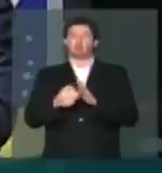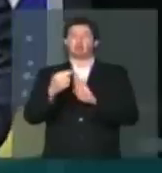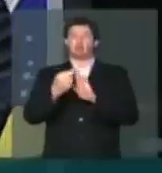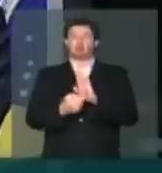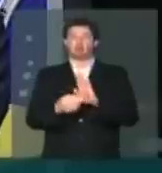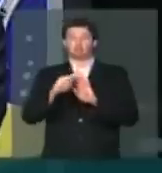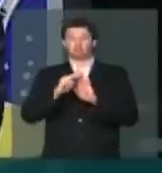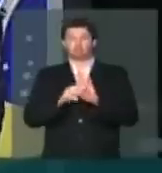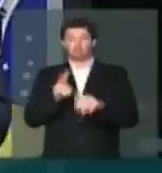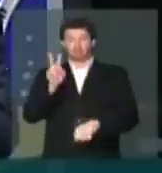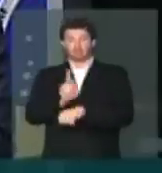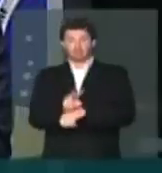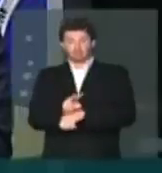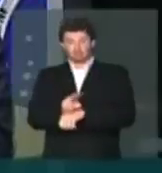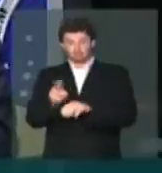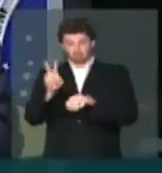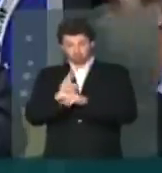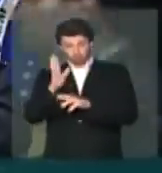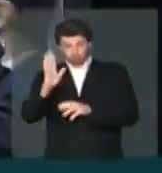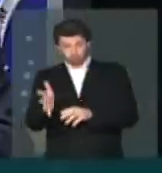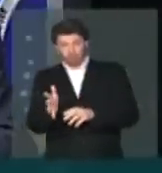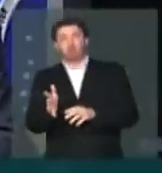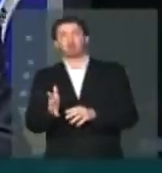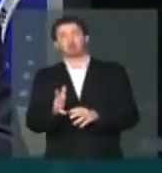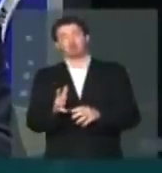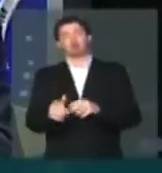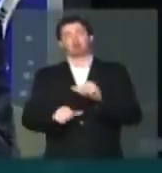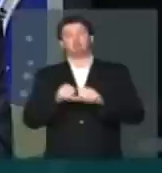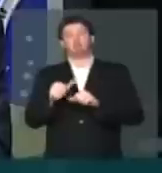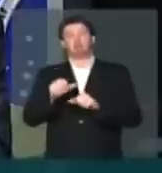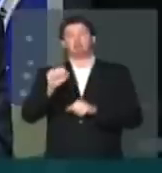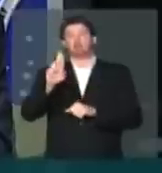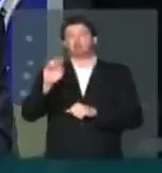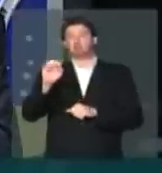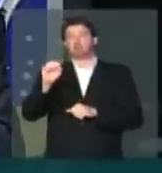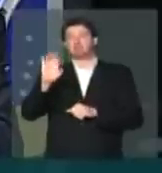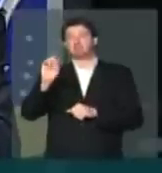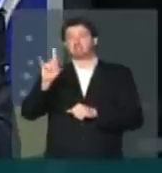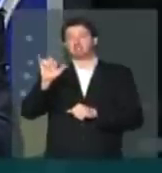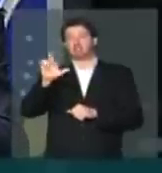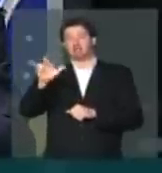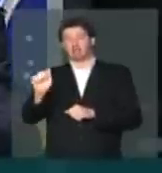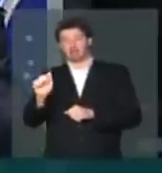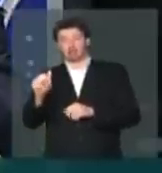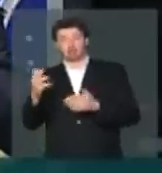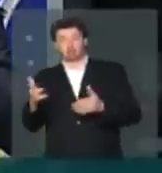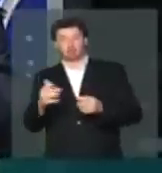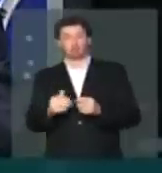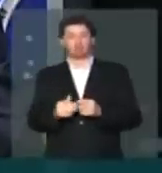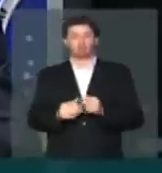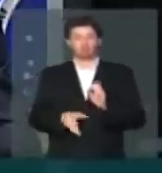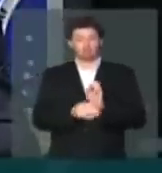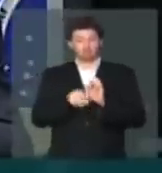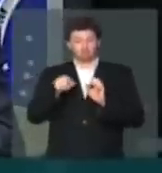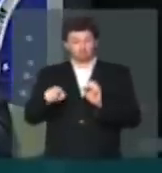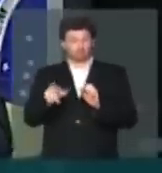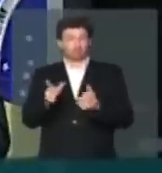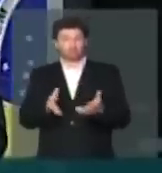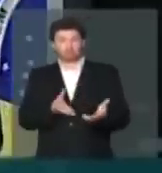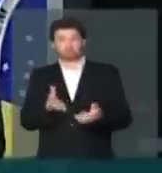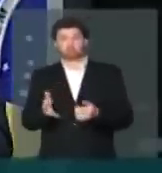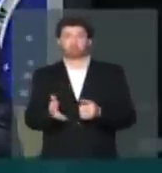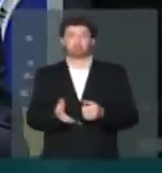para ser fiscalizada. Fiscalizando, ela passa a ser subsidiária. Então, esta emenda foi, de certa